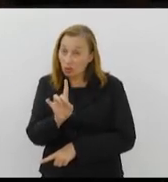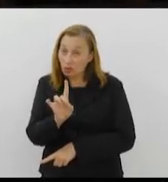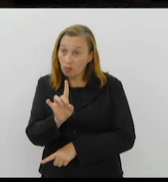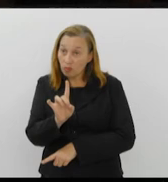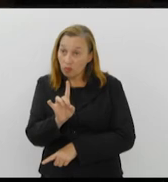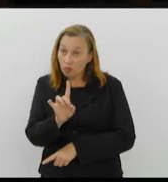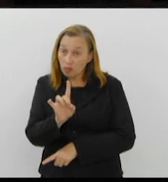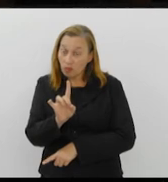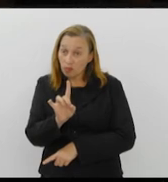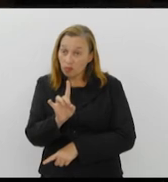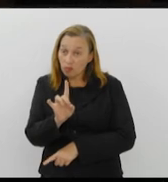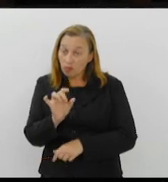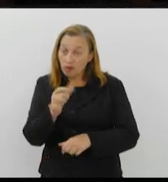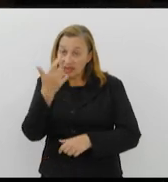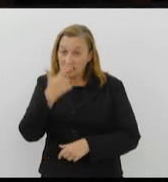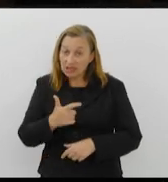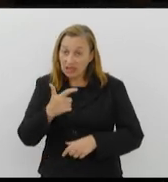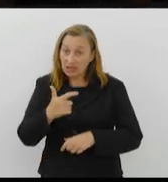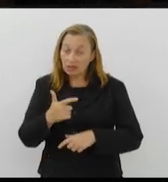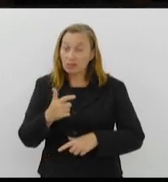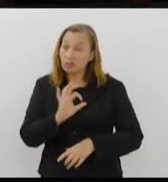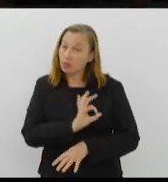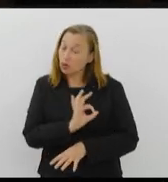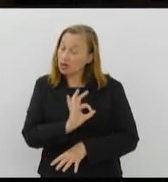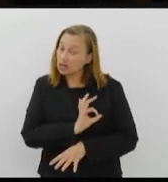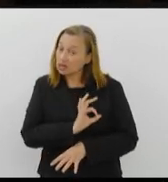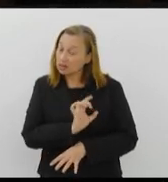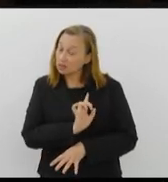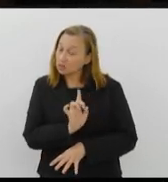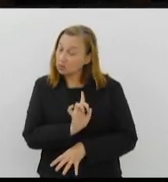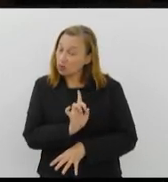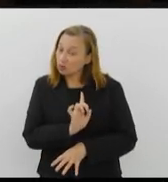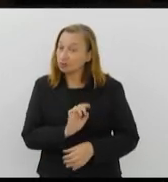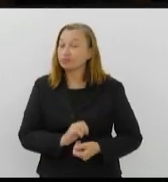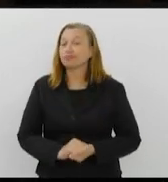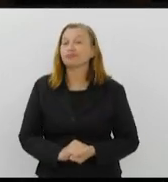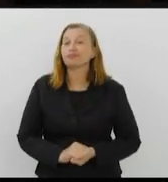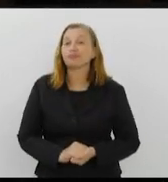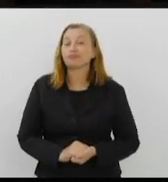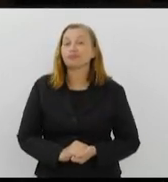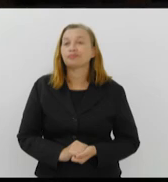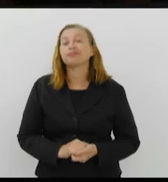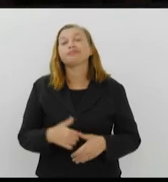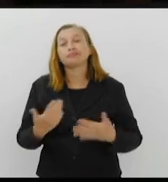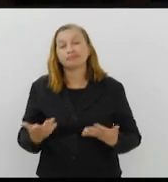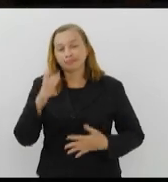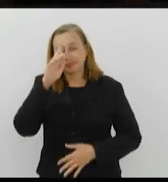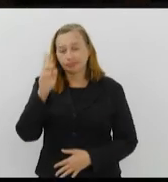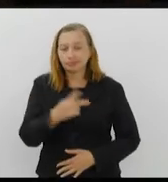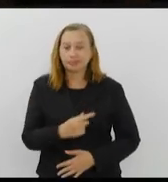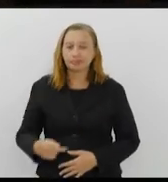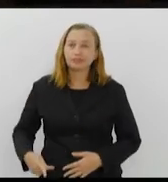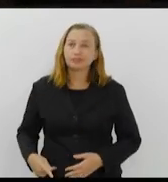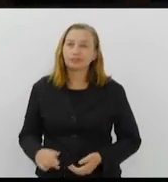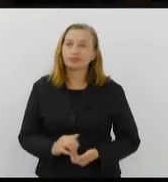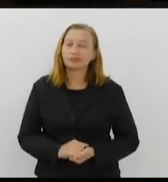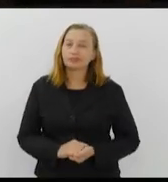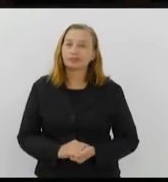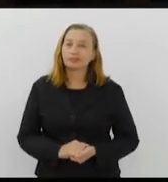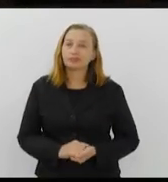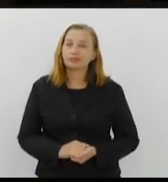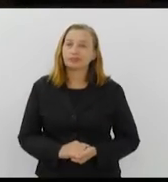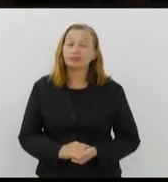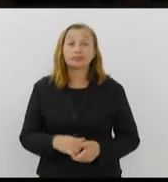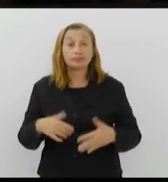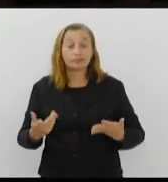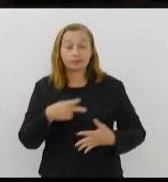de polícia. Não para exercer a função de polícia. Então, presidente, quando eu